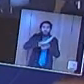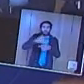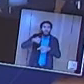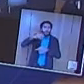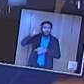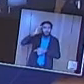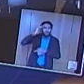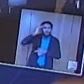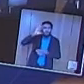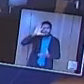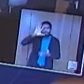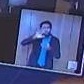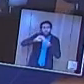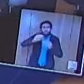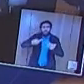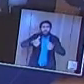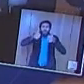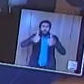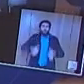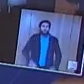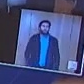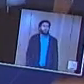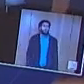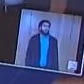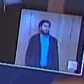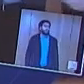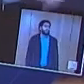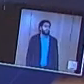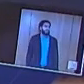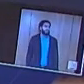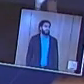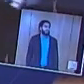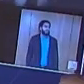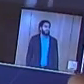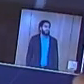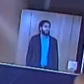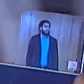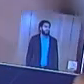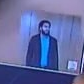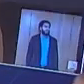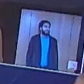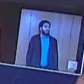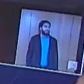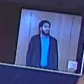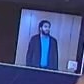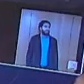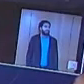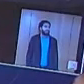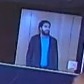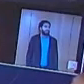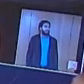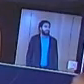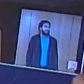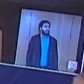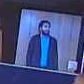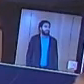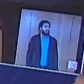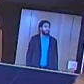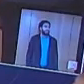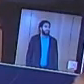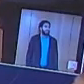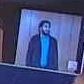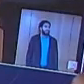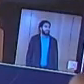depois do crime, né, eles foram presos na semana em que se completou um ano do crime, e desde